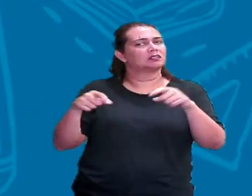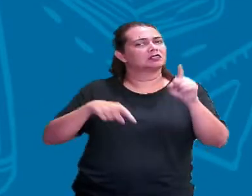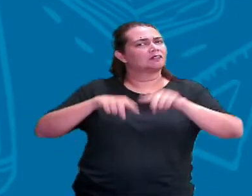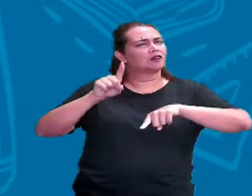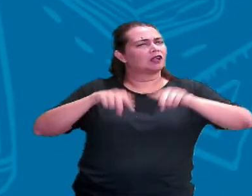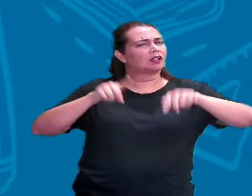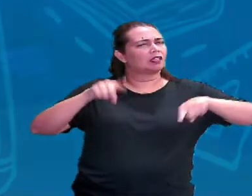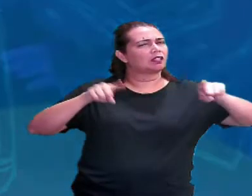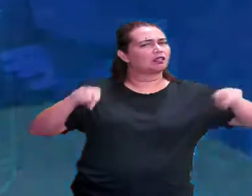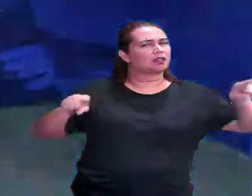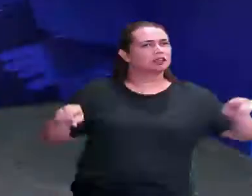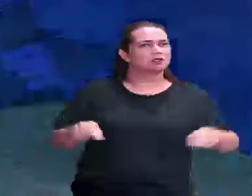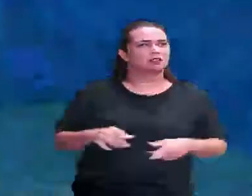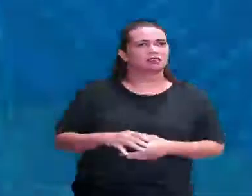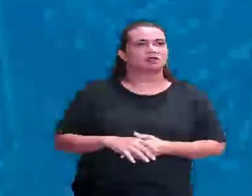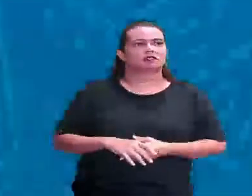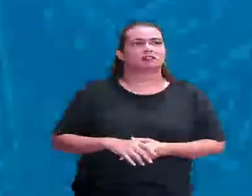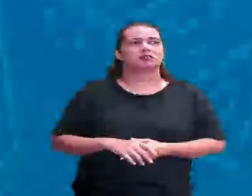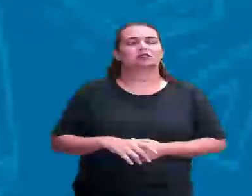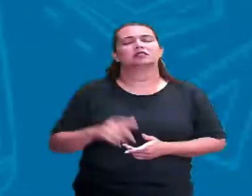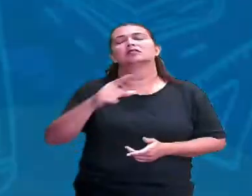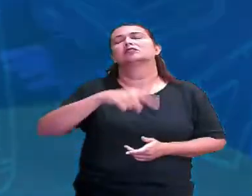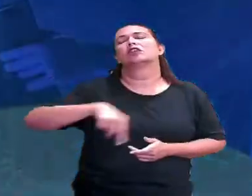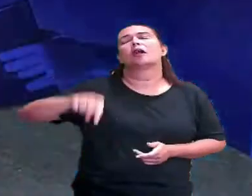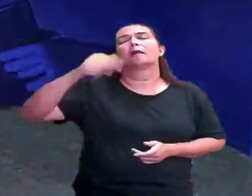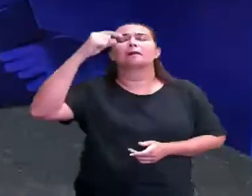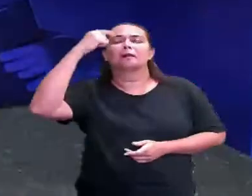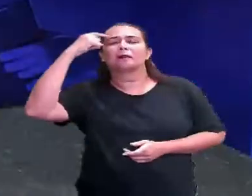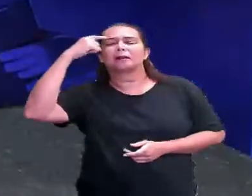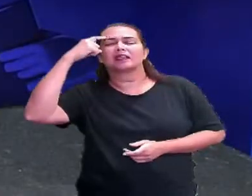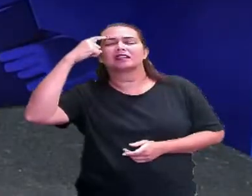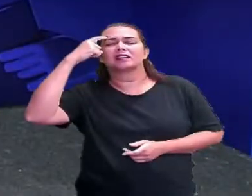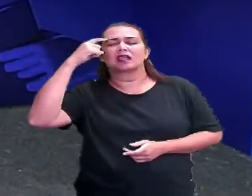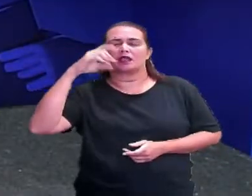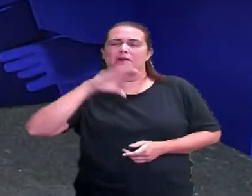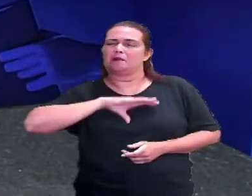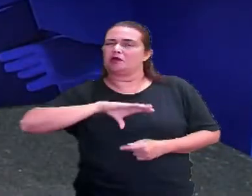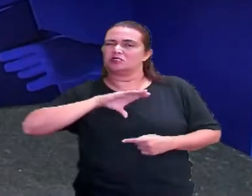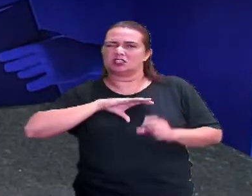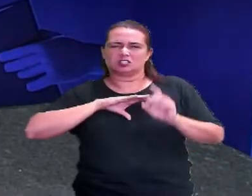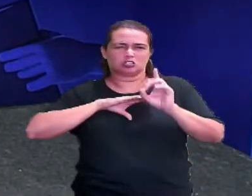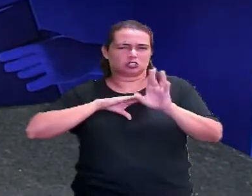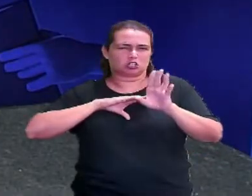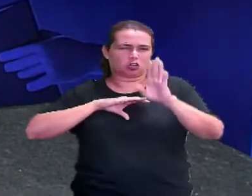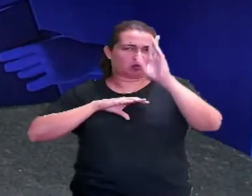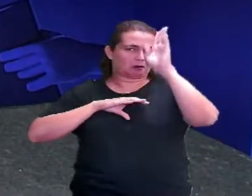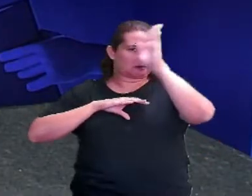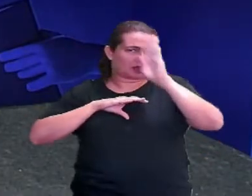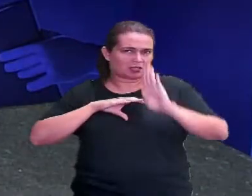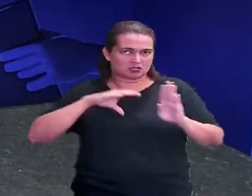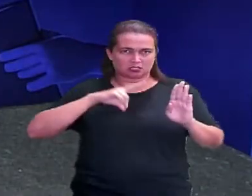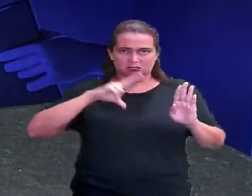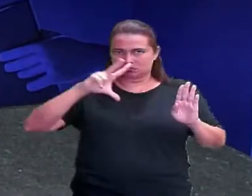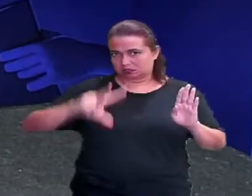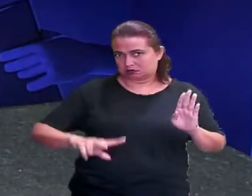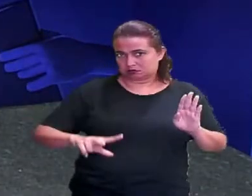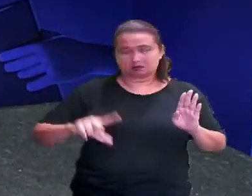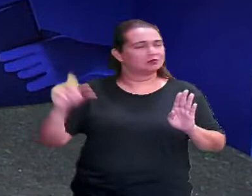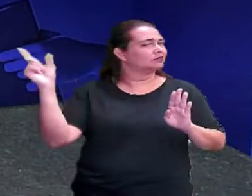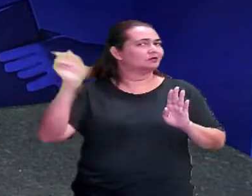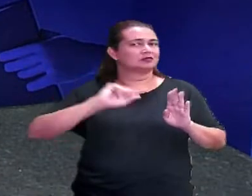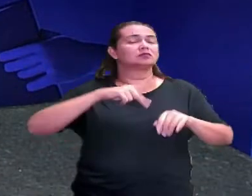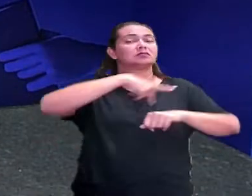quem fala língua portuguesa não é só Portugal, não é só o Brasil, não é? Nós temos outros países que